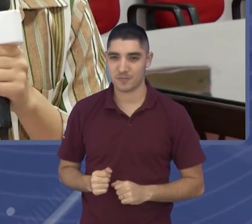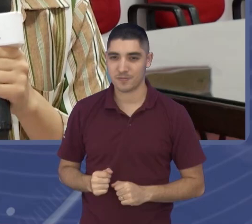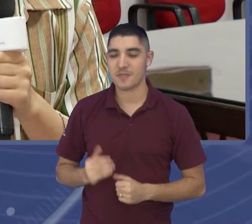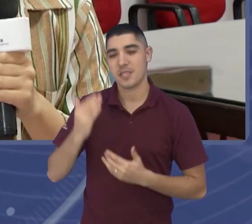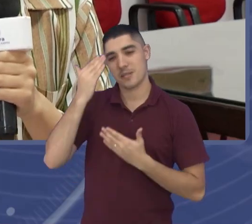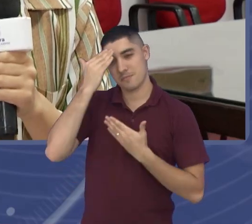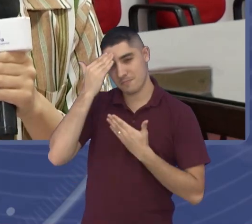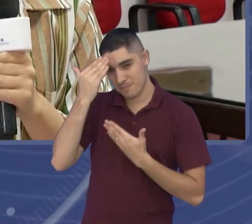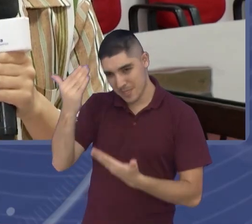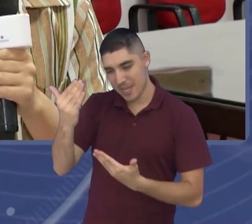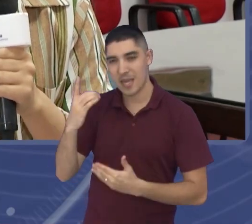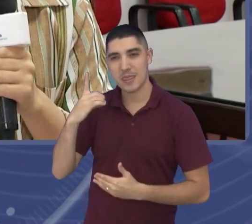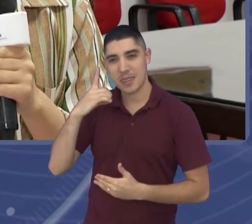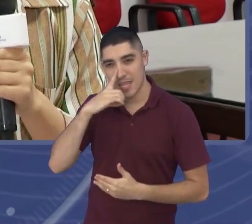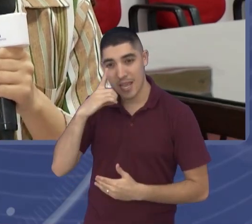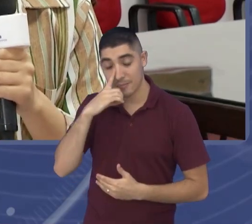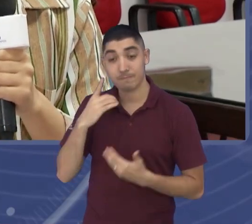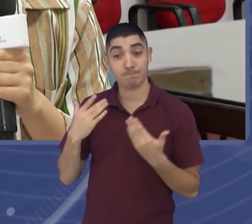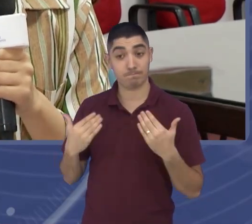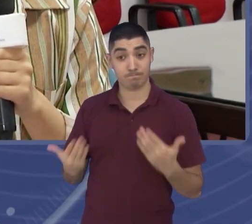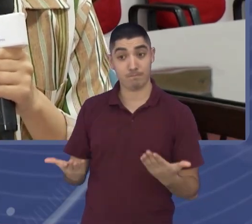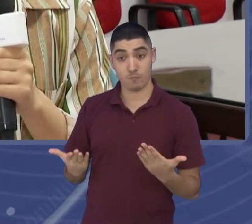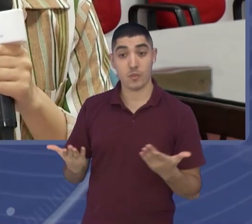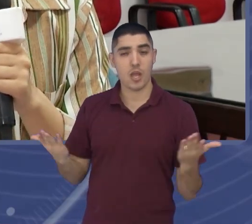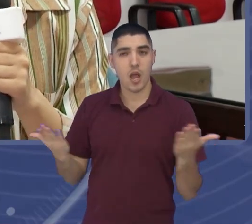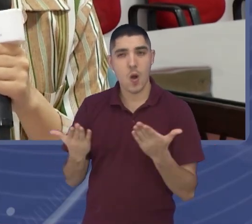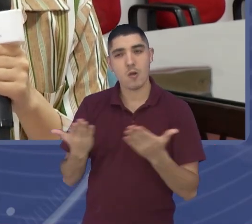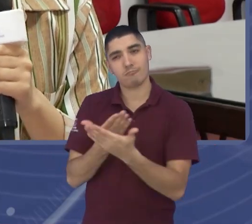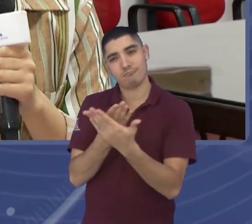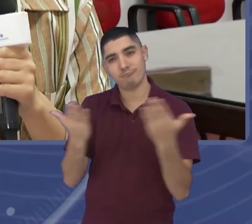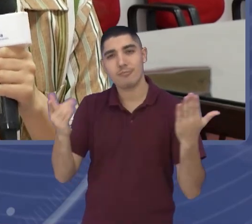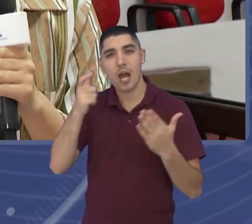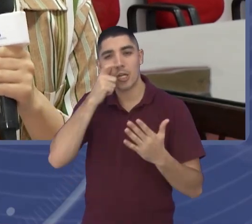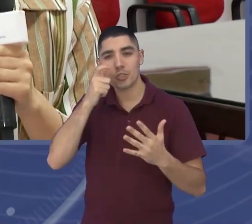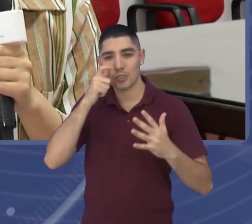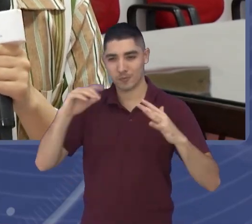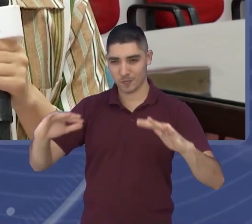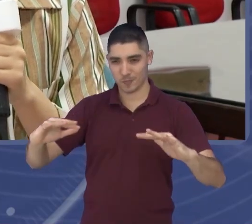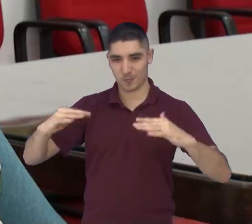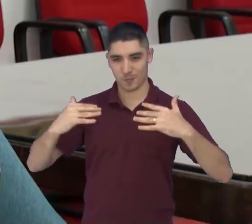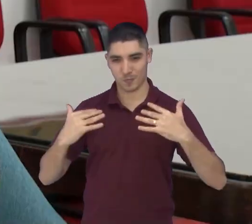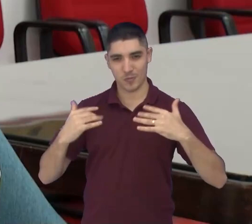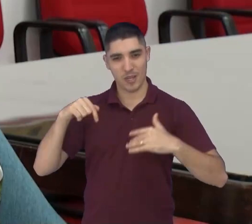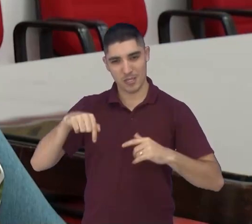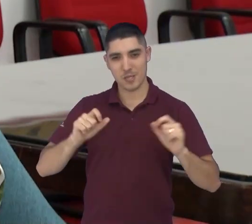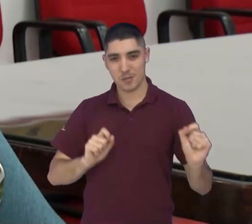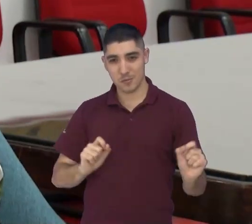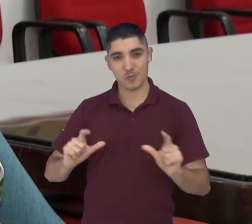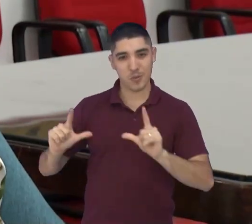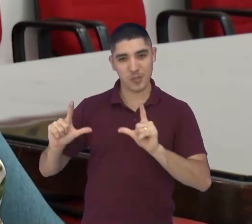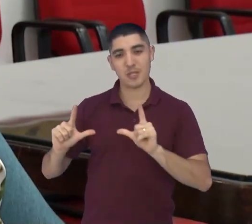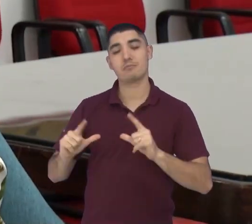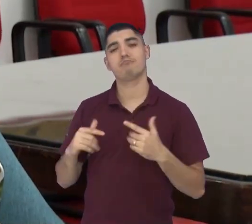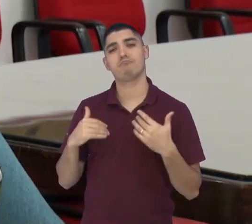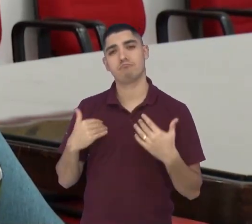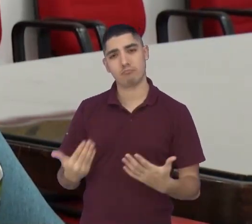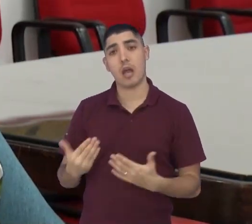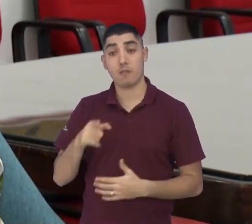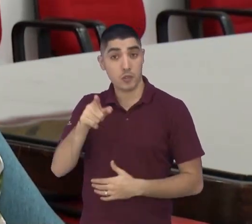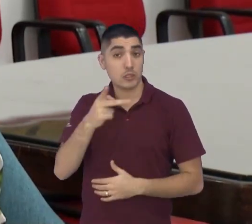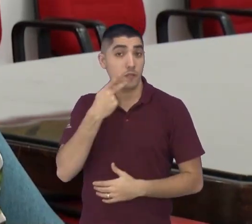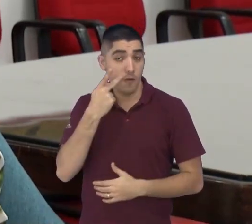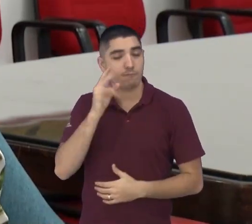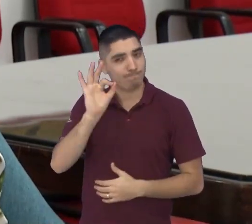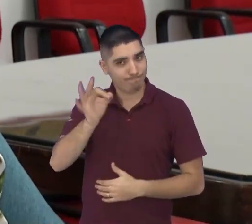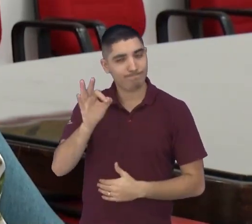Muito obrigada, Dani. Falando então com todos vocês que estão acompanhando o Diálogos da Cidade. E como você bem disse,